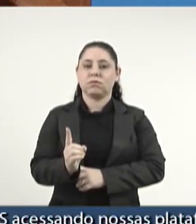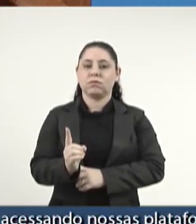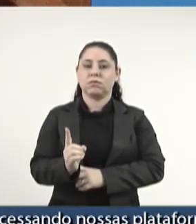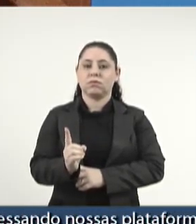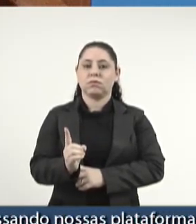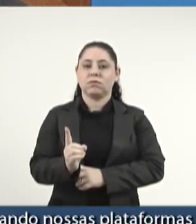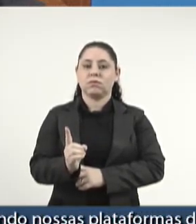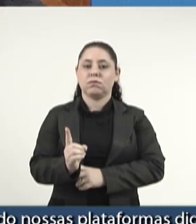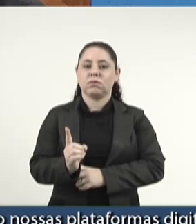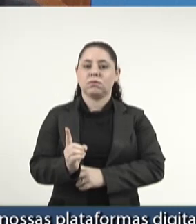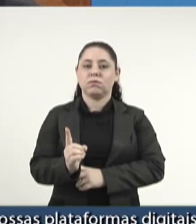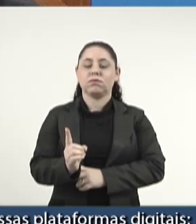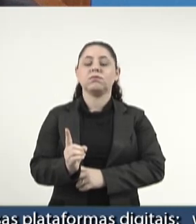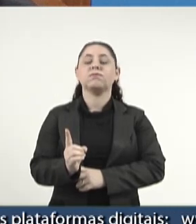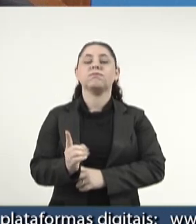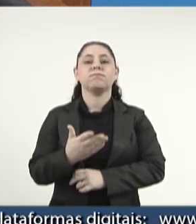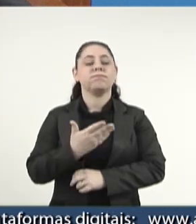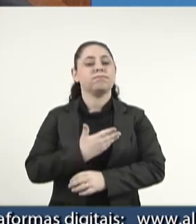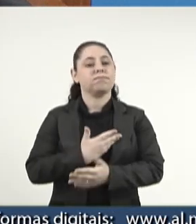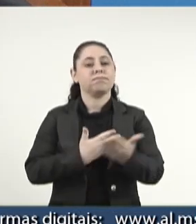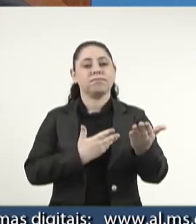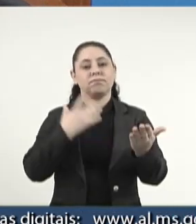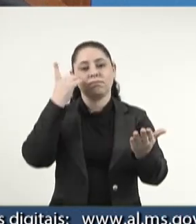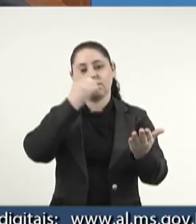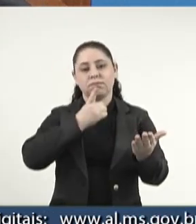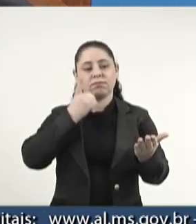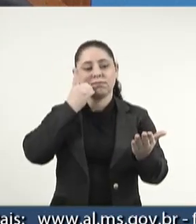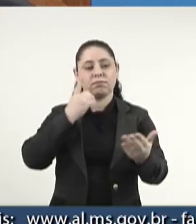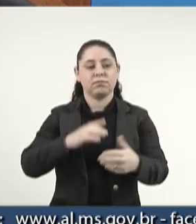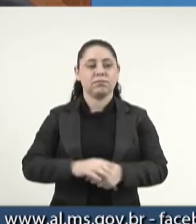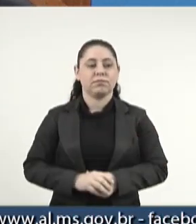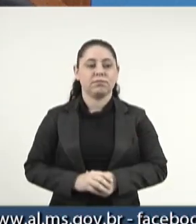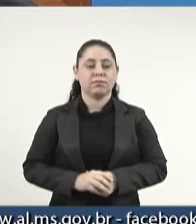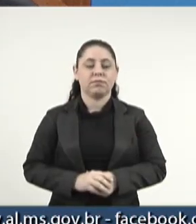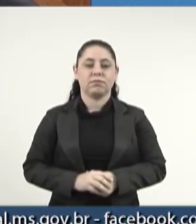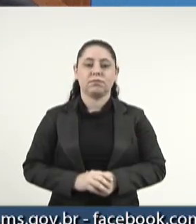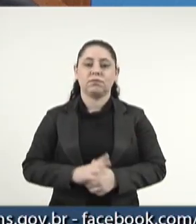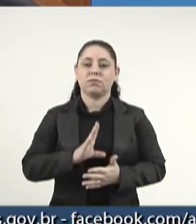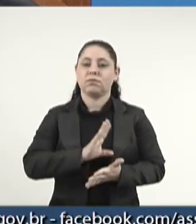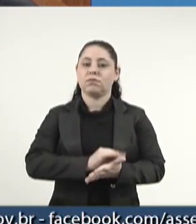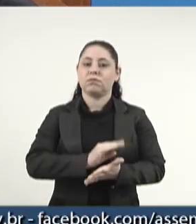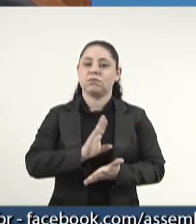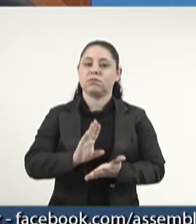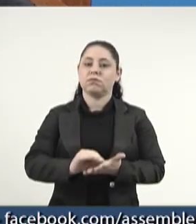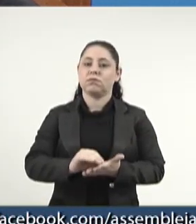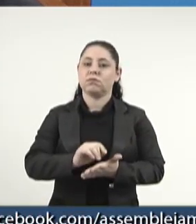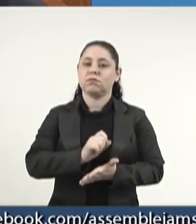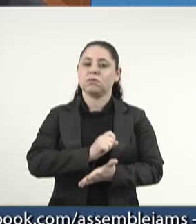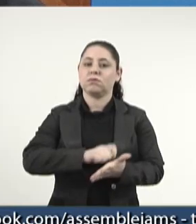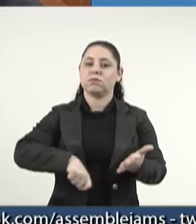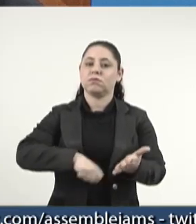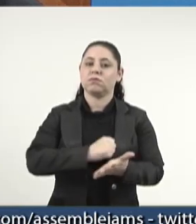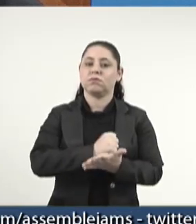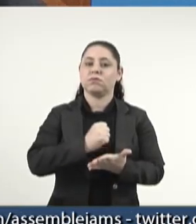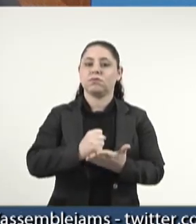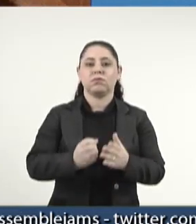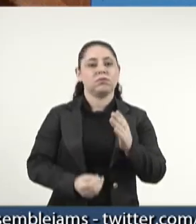0001. Colegas parlamentares, atas notariais foram